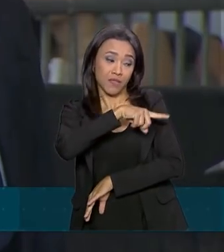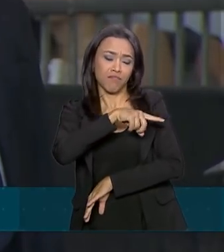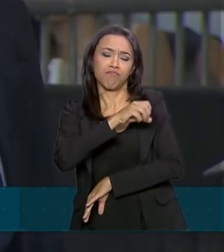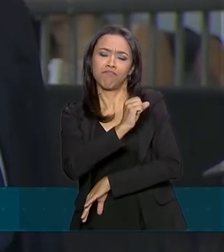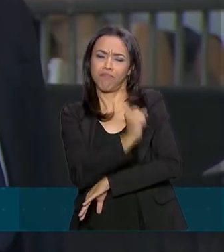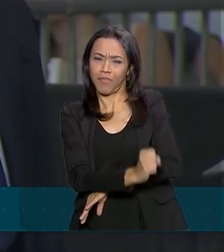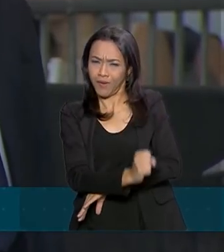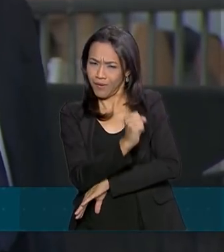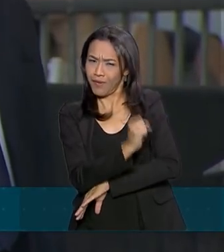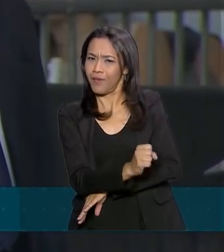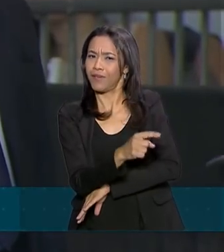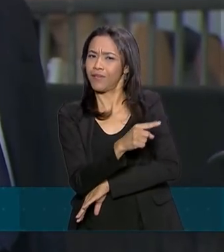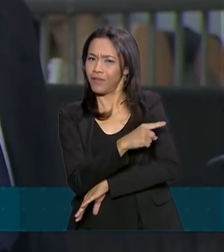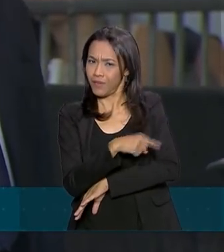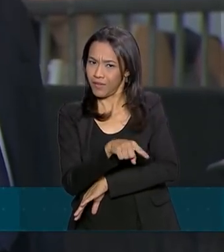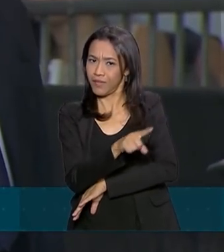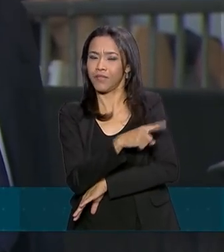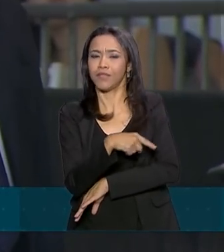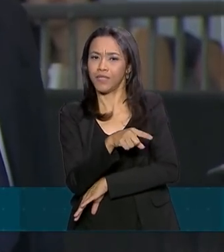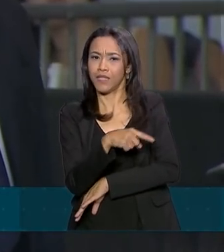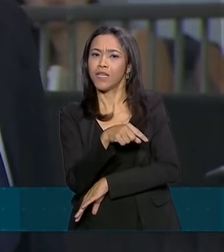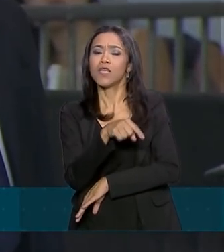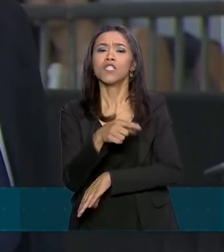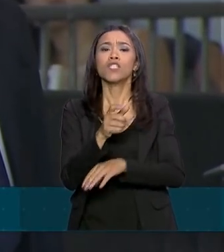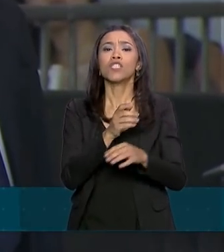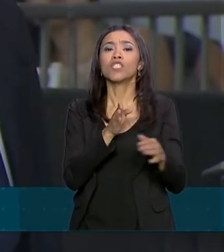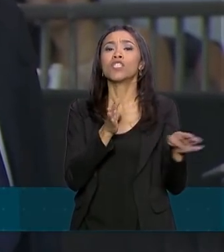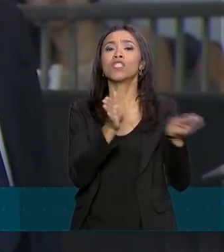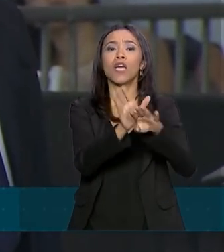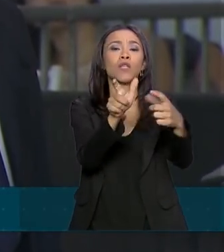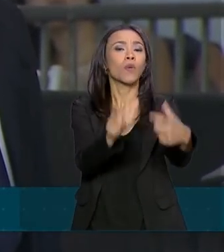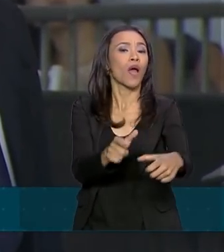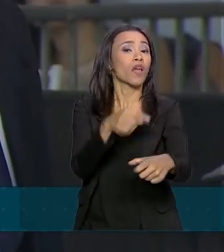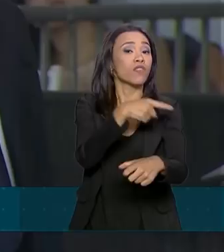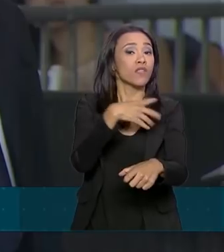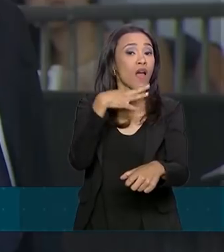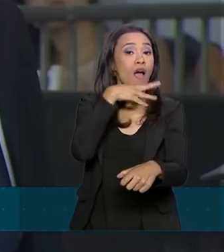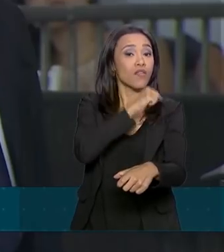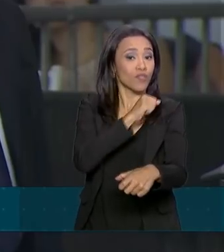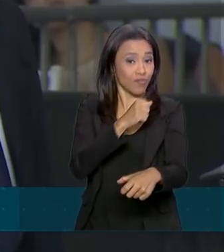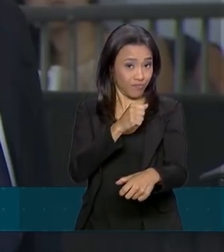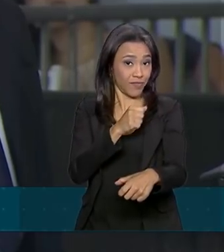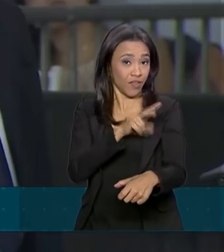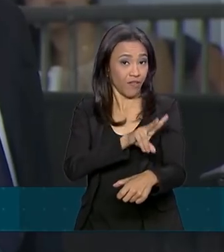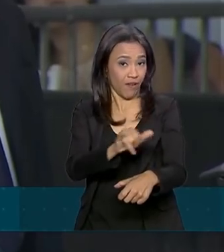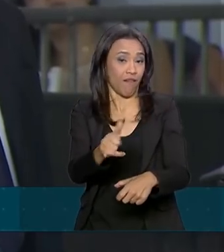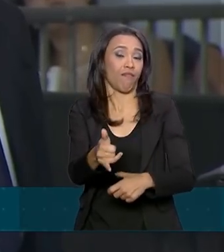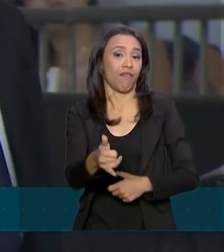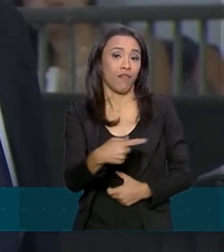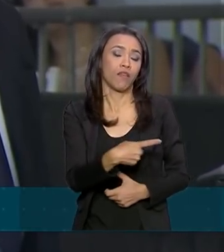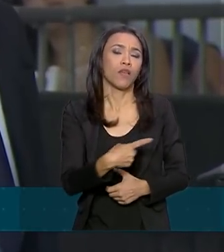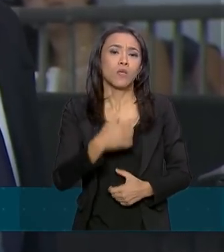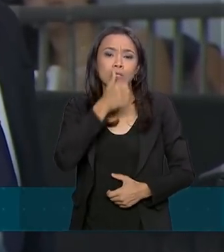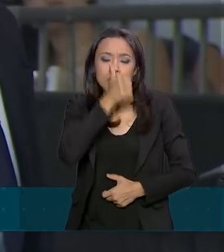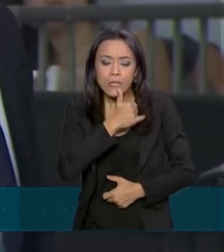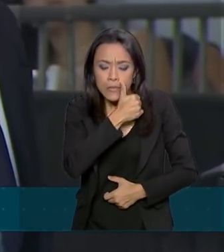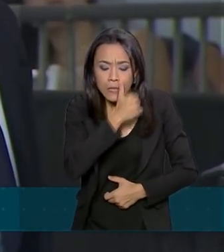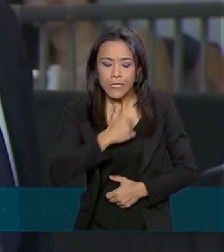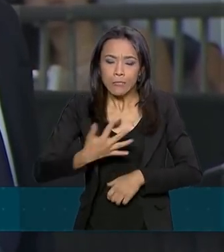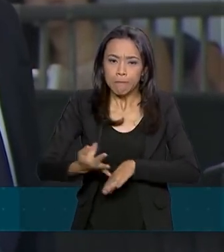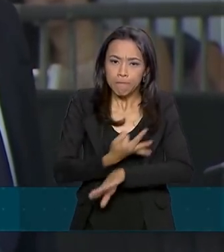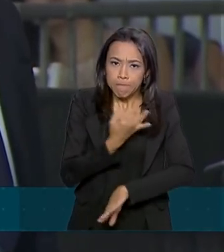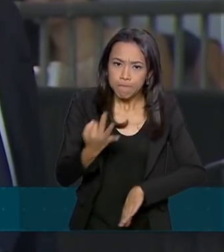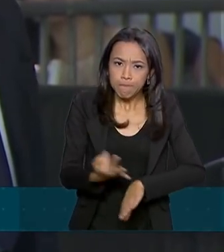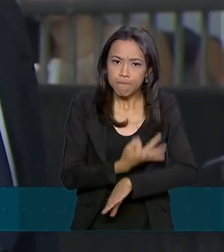chegar ao lugar que vocês acham que devem chegar. O sacrifício, a abnegação,